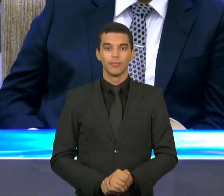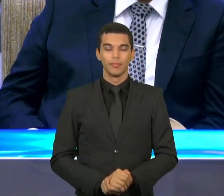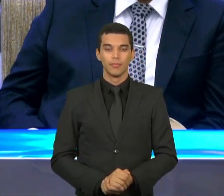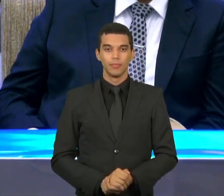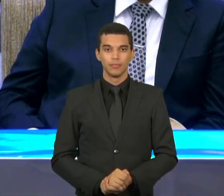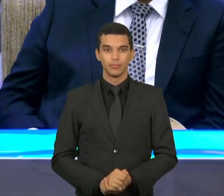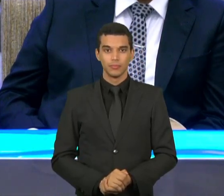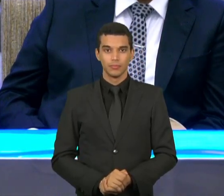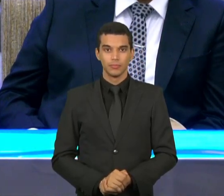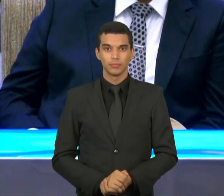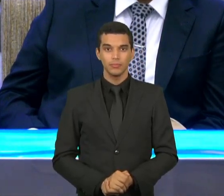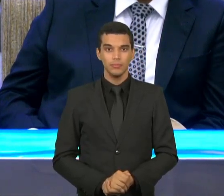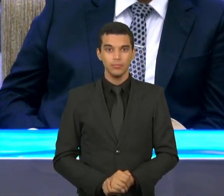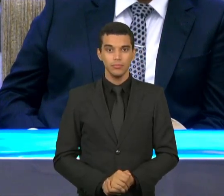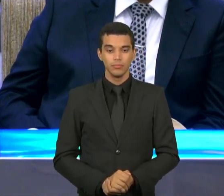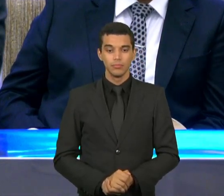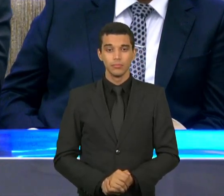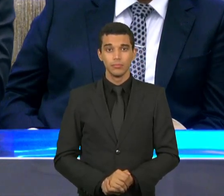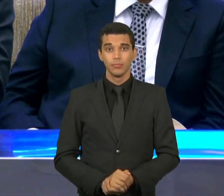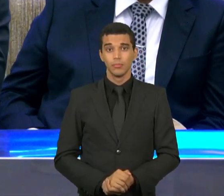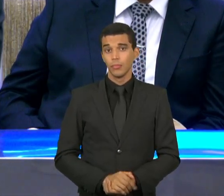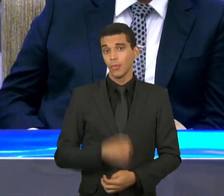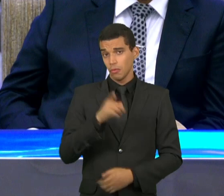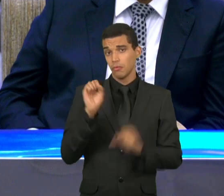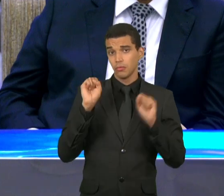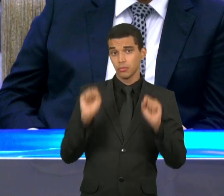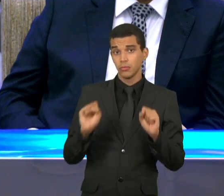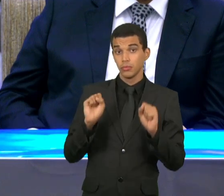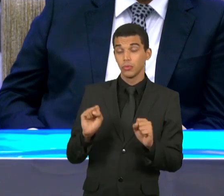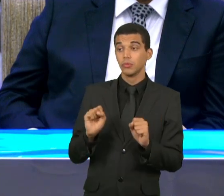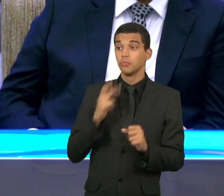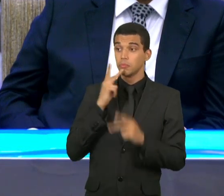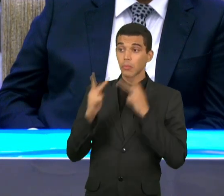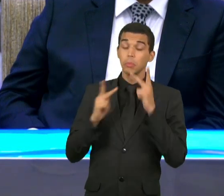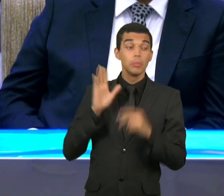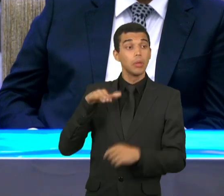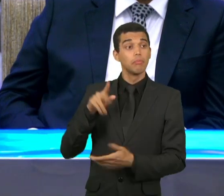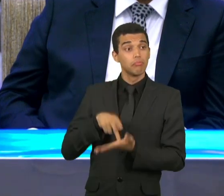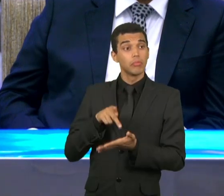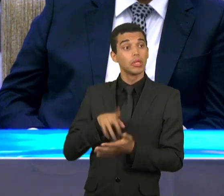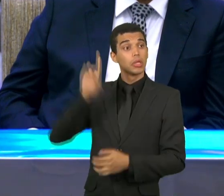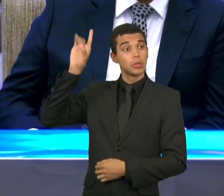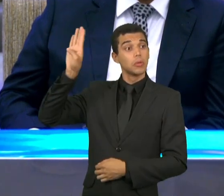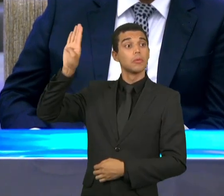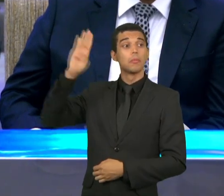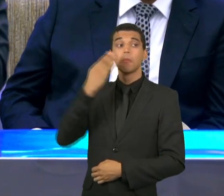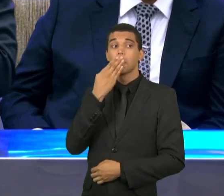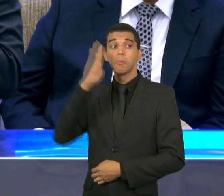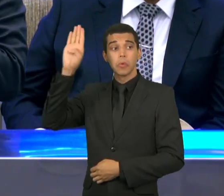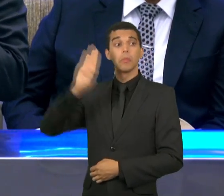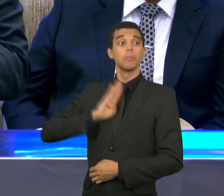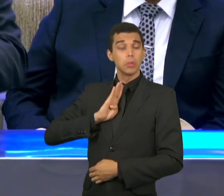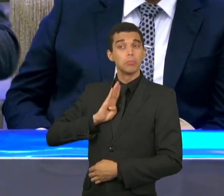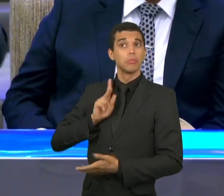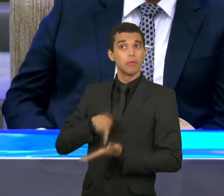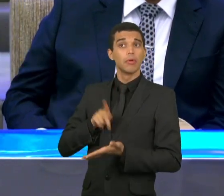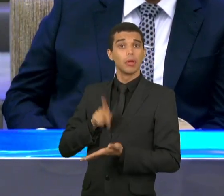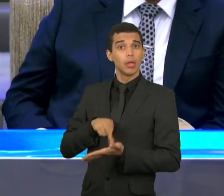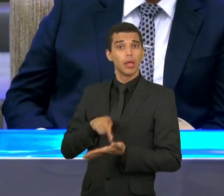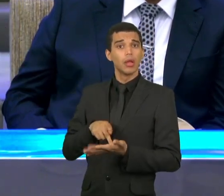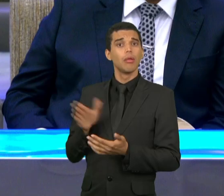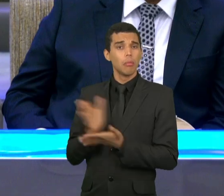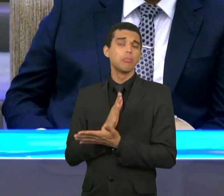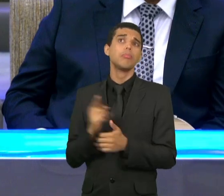Você pode contar algumas promessas de Deus na sua vida. Você pode